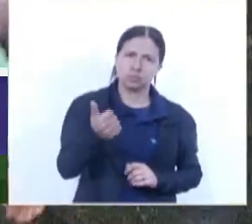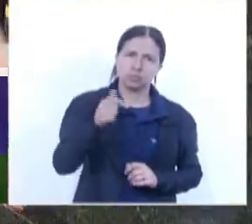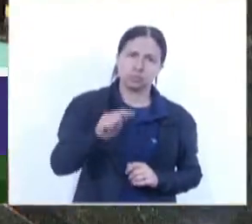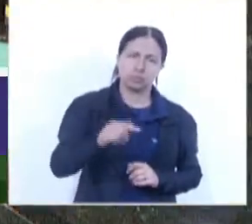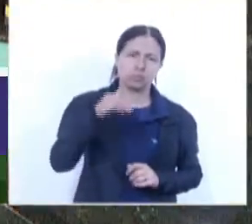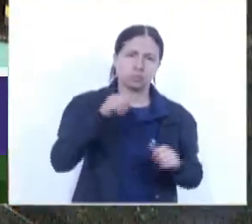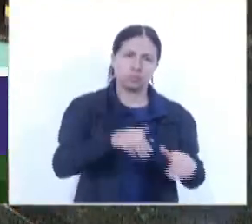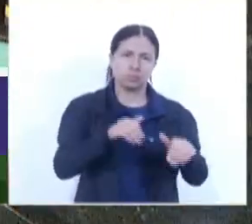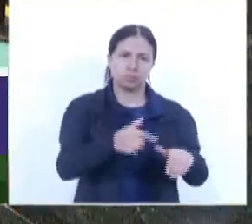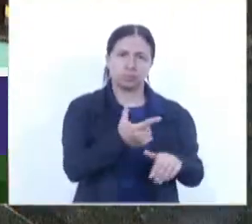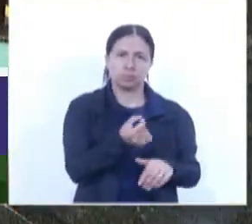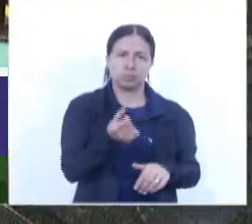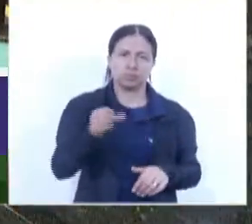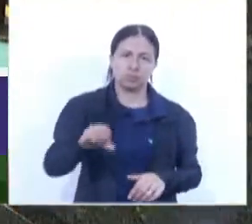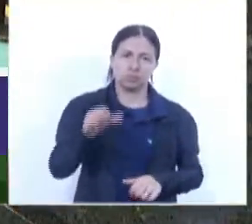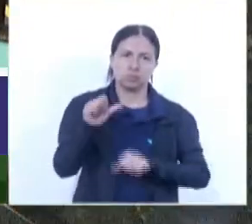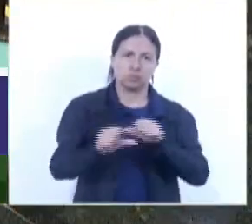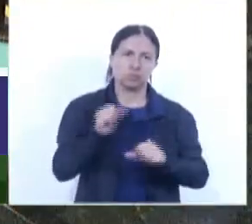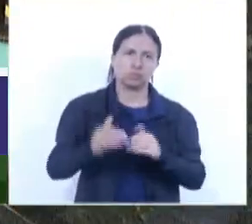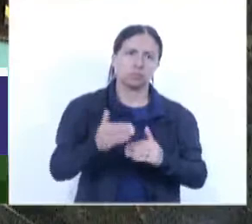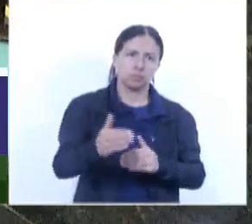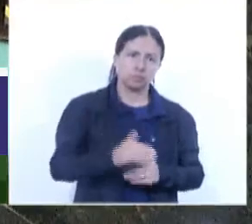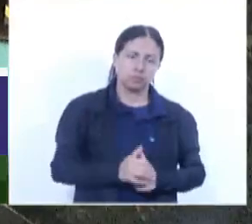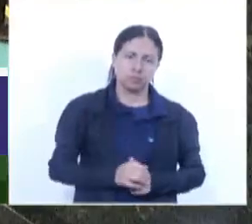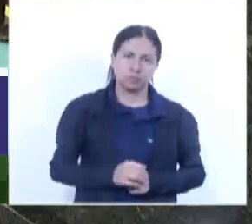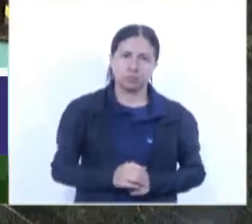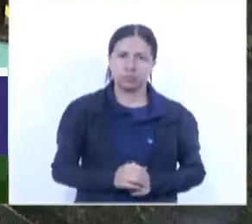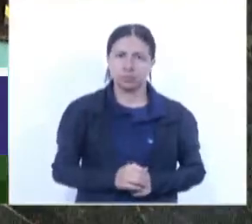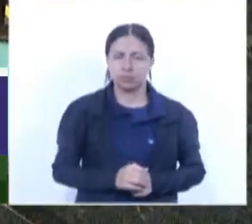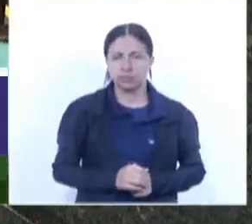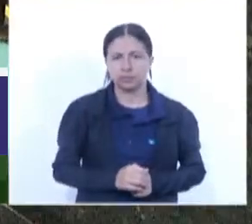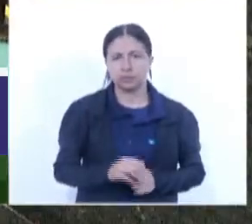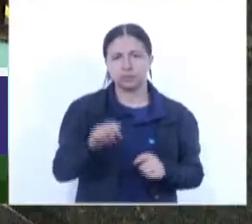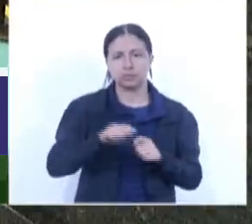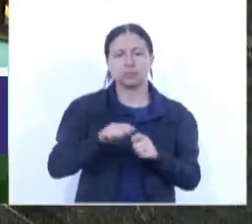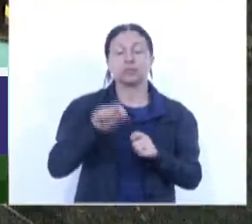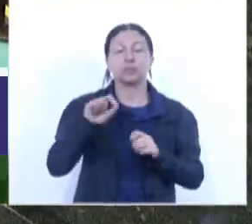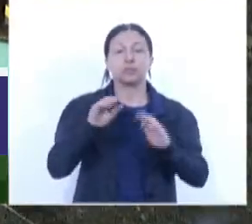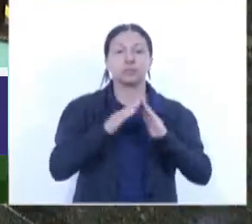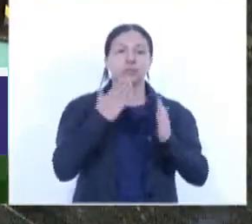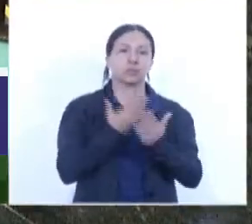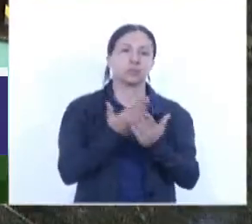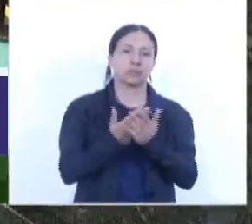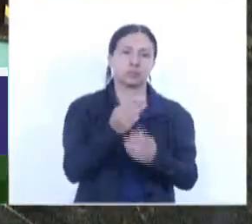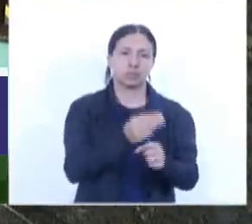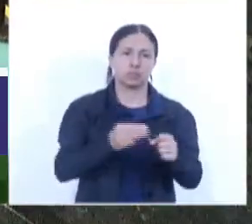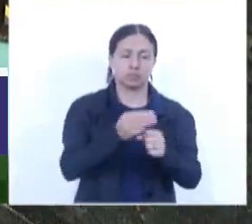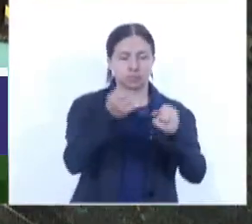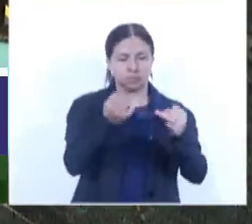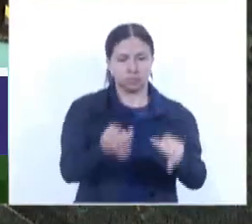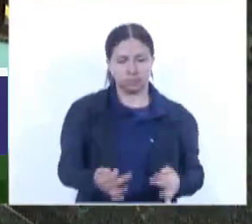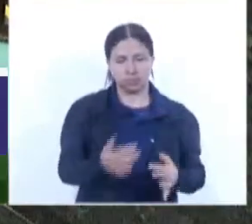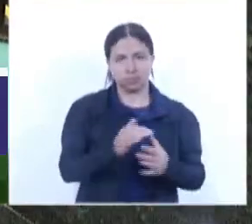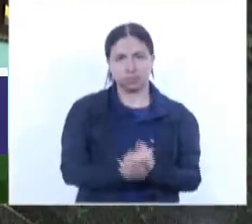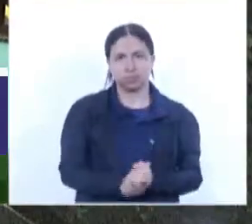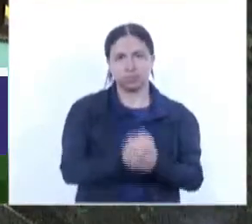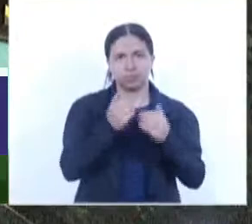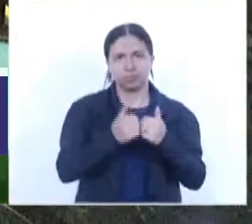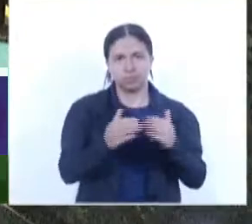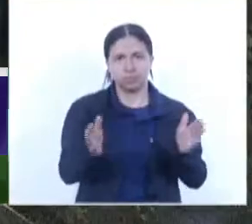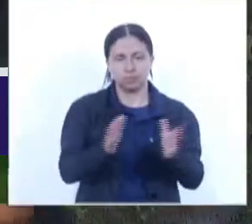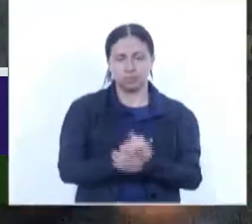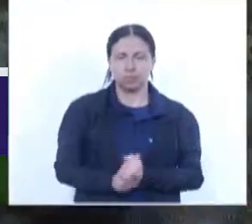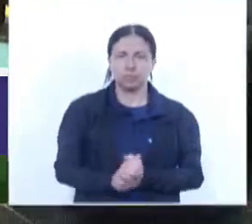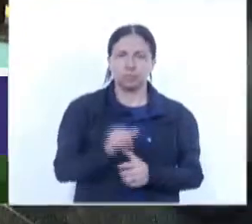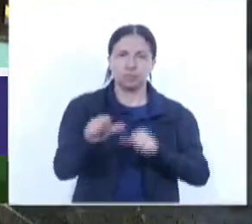setembro de 2009 e suas alterações que cria as escolas municipais que menciona Altera a lei